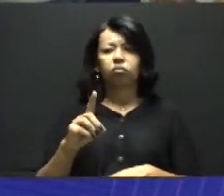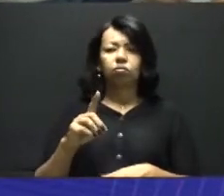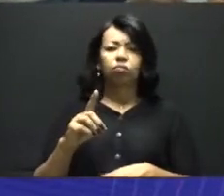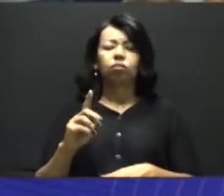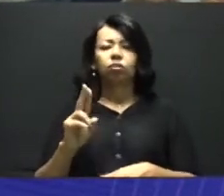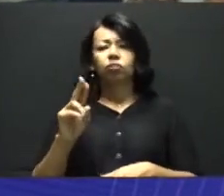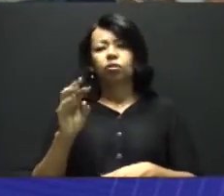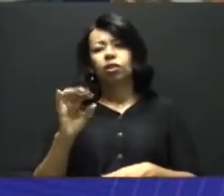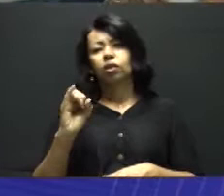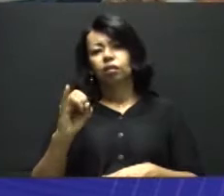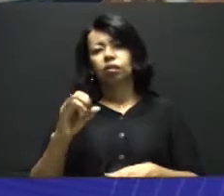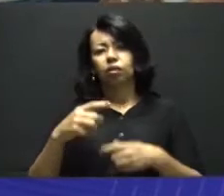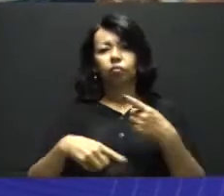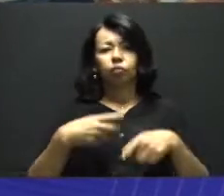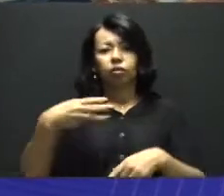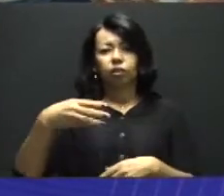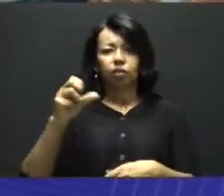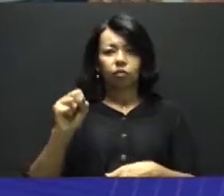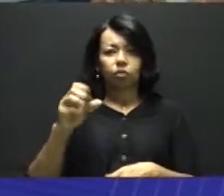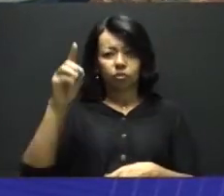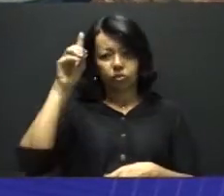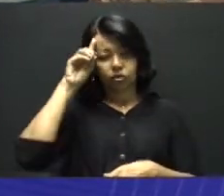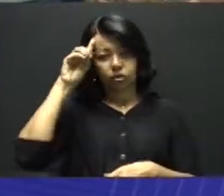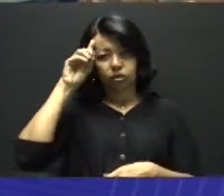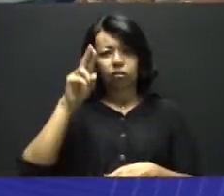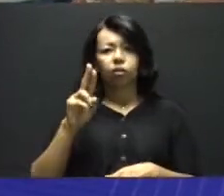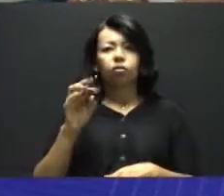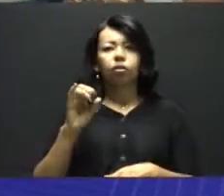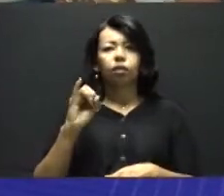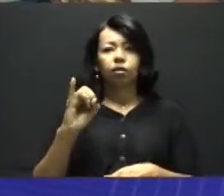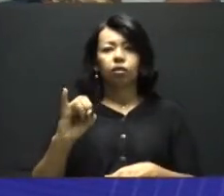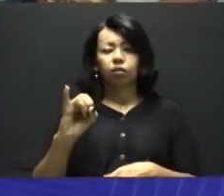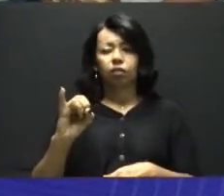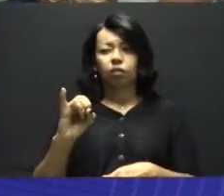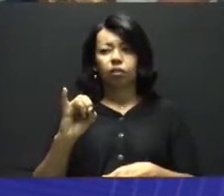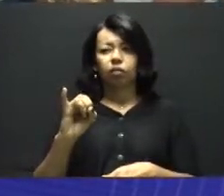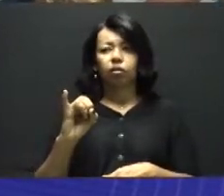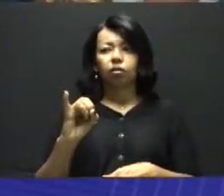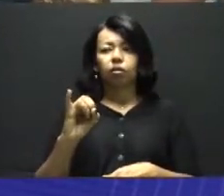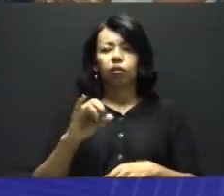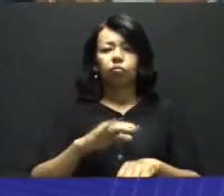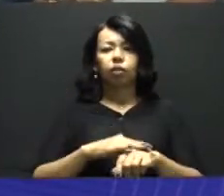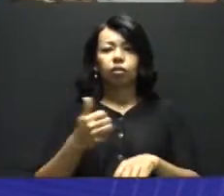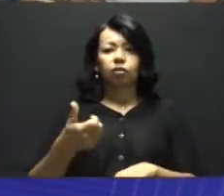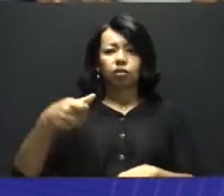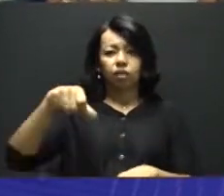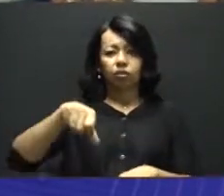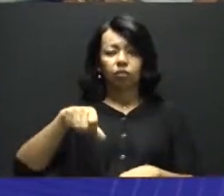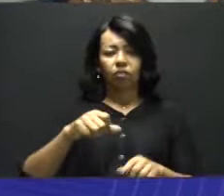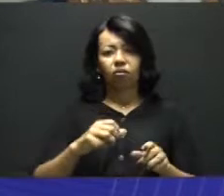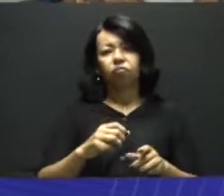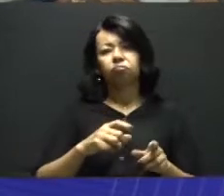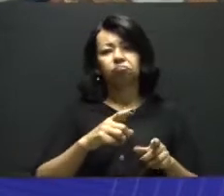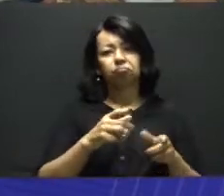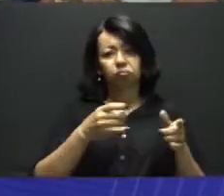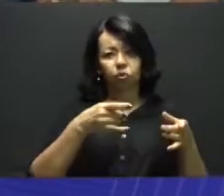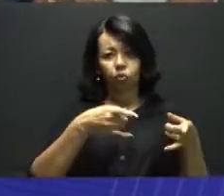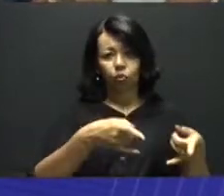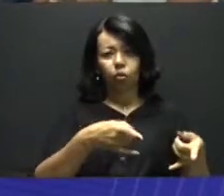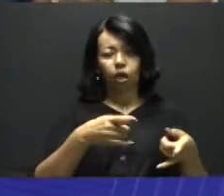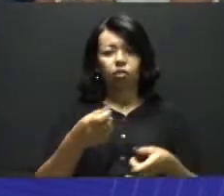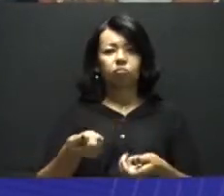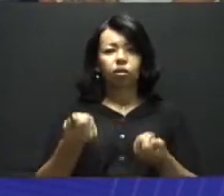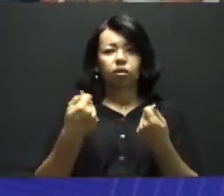mas após 38 dias na uti neonatal e mais 19 no quarto para ganhar